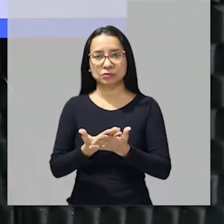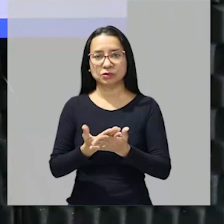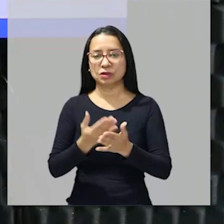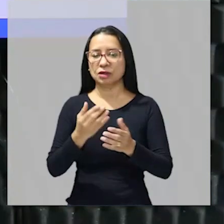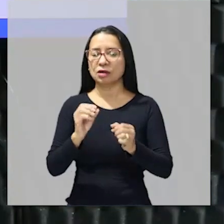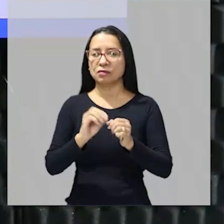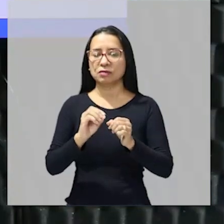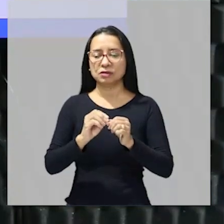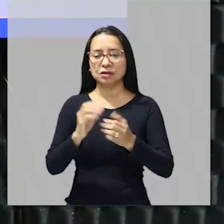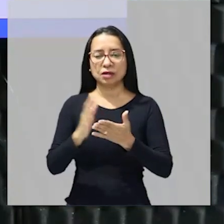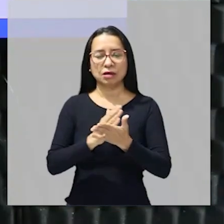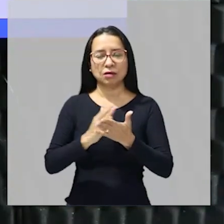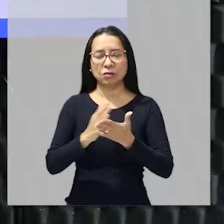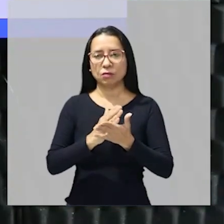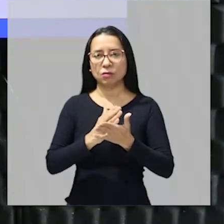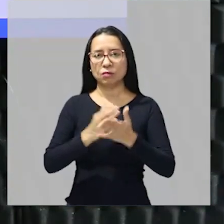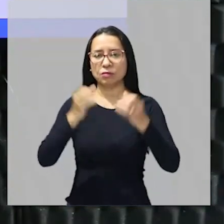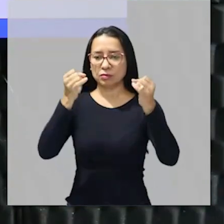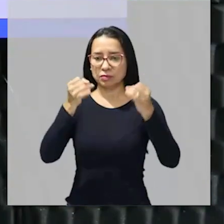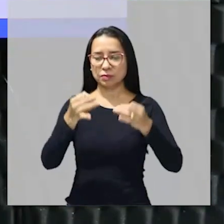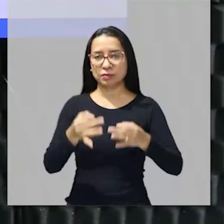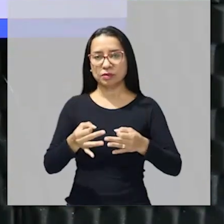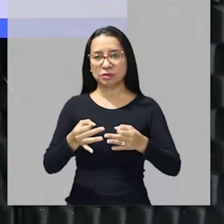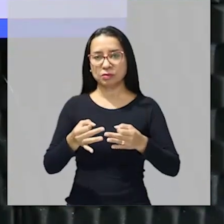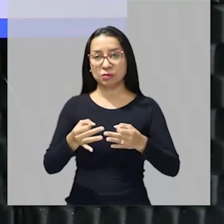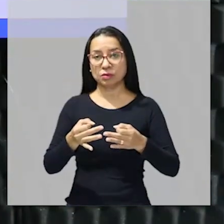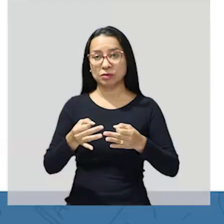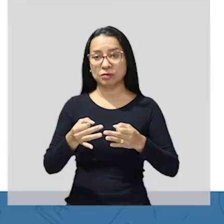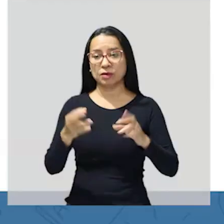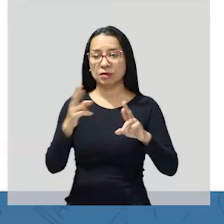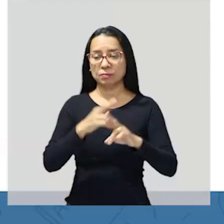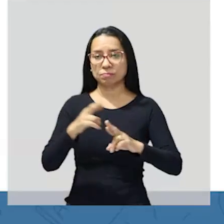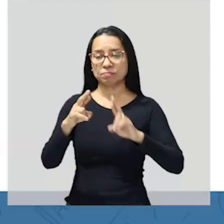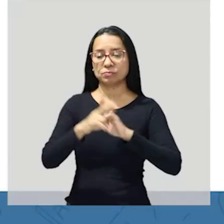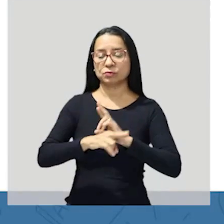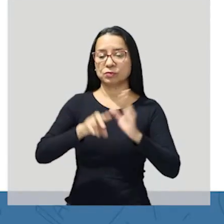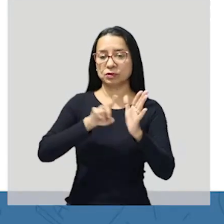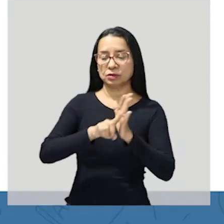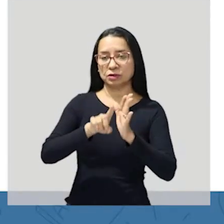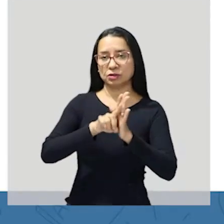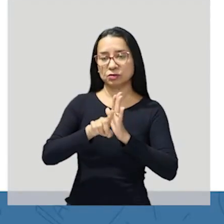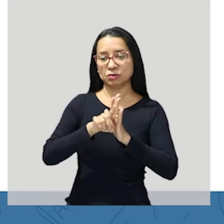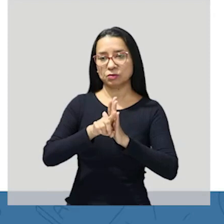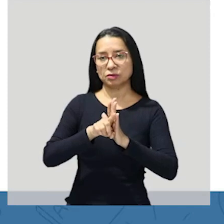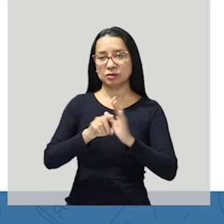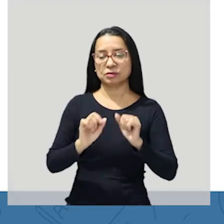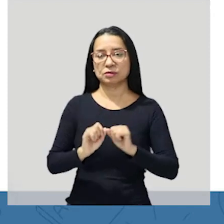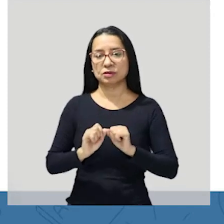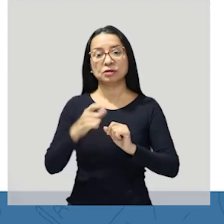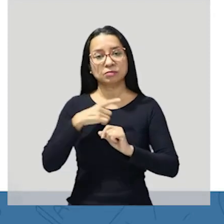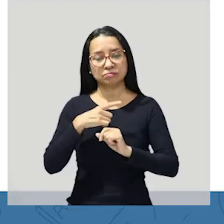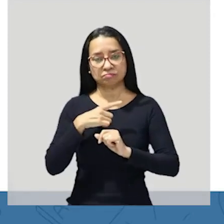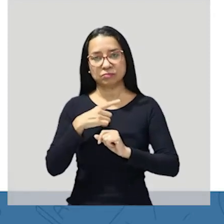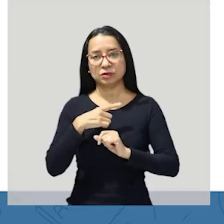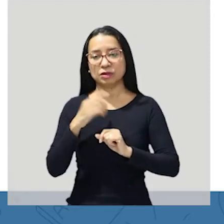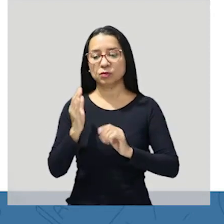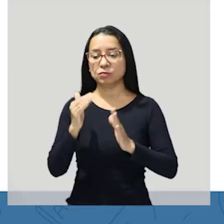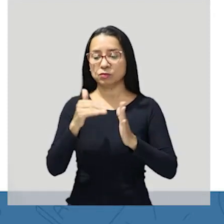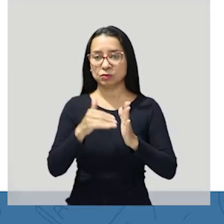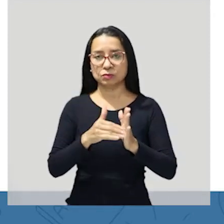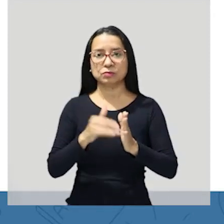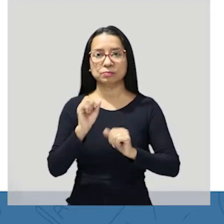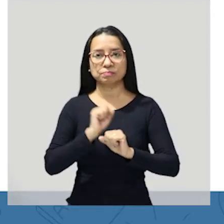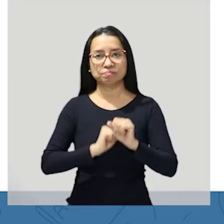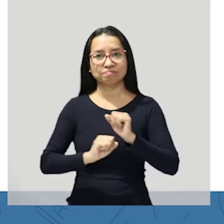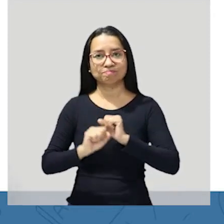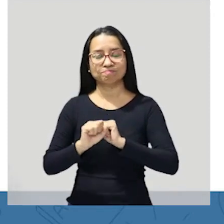algumas reflexões sobre algumas questões e questões que caíram nos últimos vestibulares